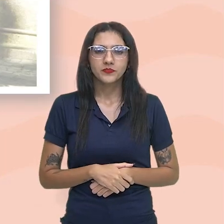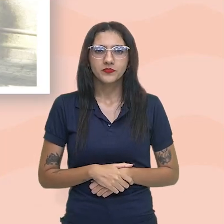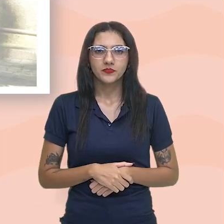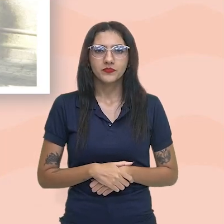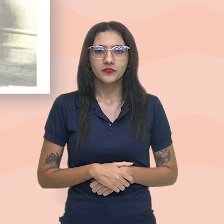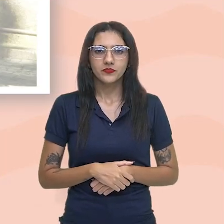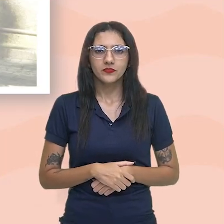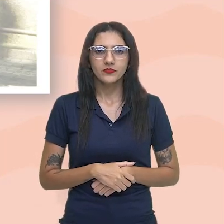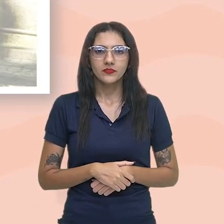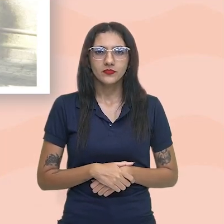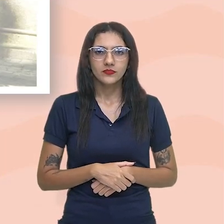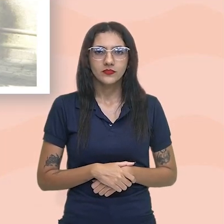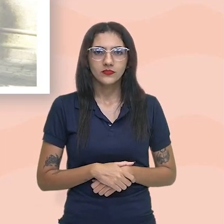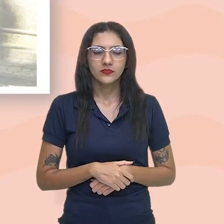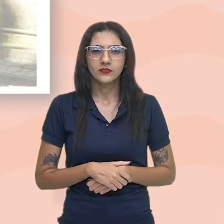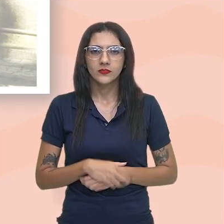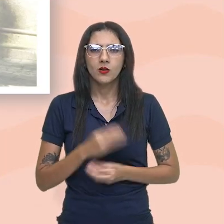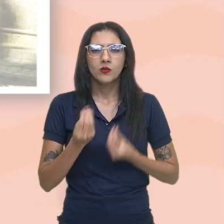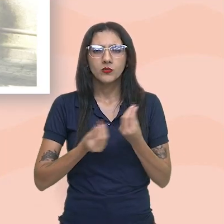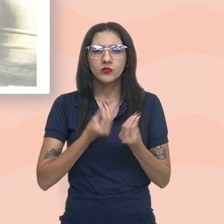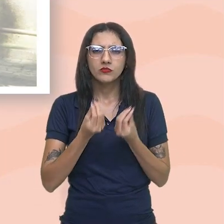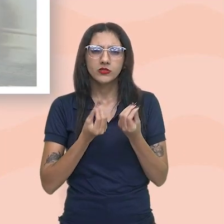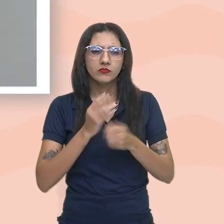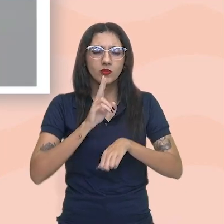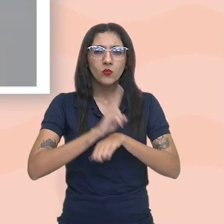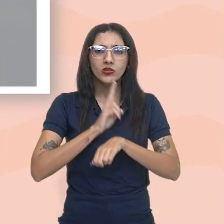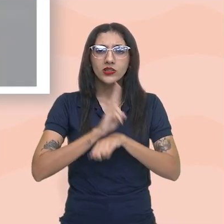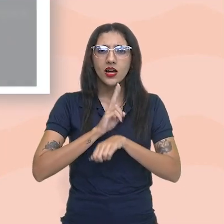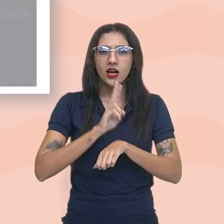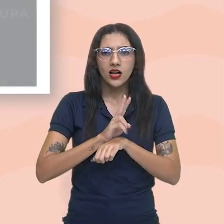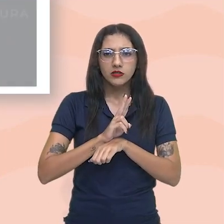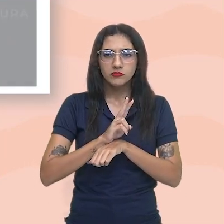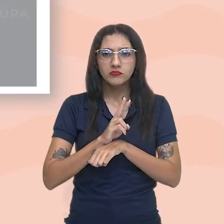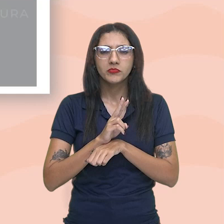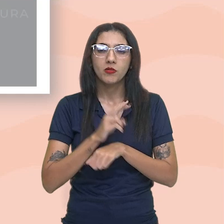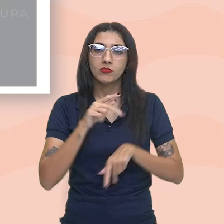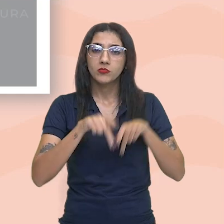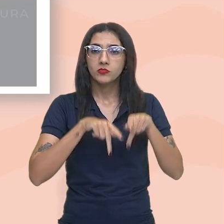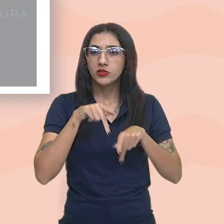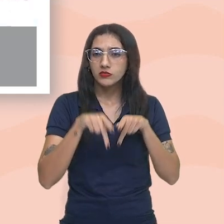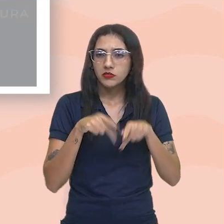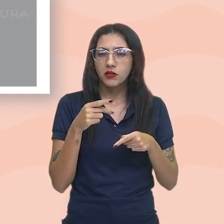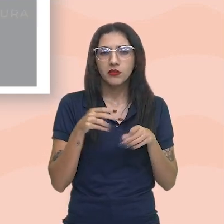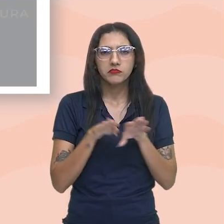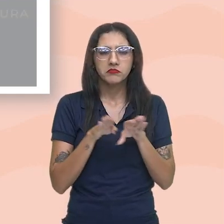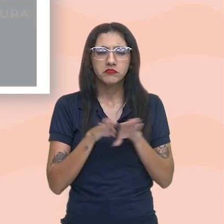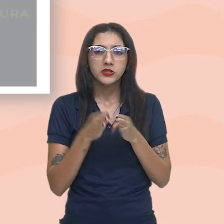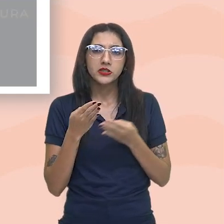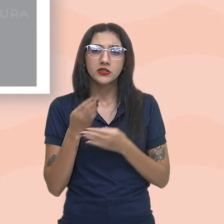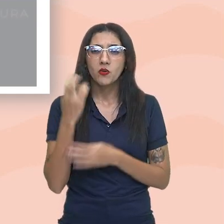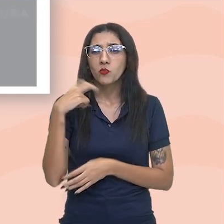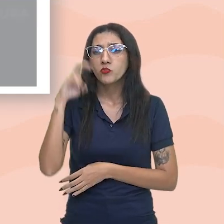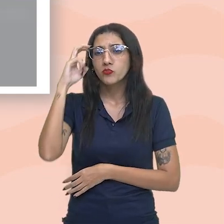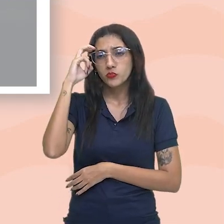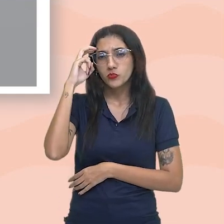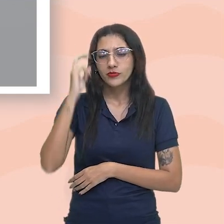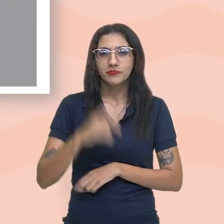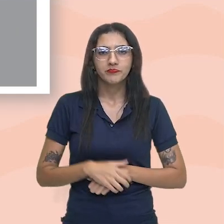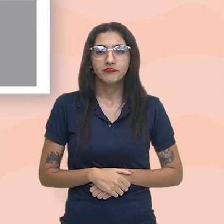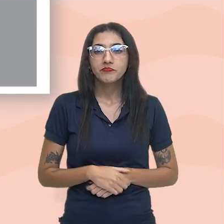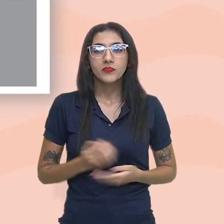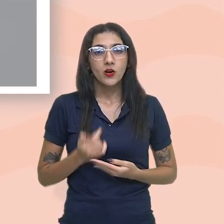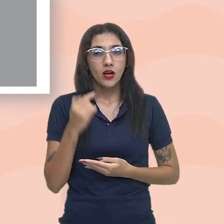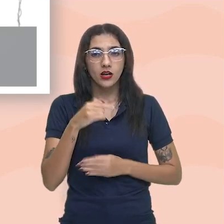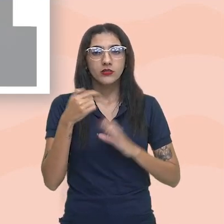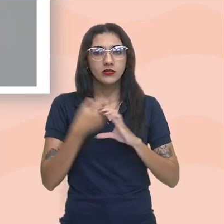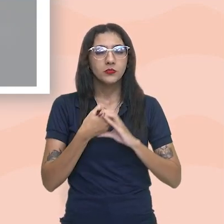enfim, né, o tratamento mais adequado, né, que a gente pode conferir a esse tipo de artefato, né, que tem um uso ritual. E é uma característica, né,